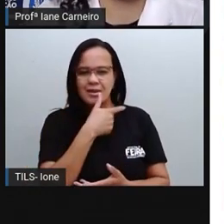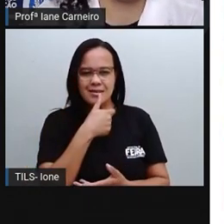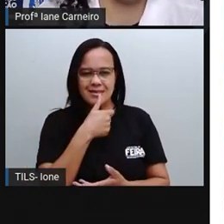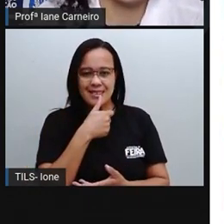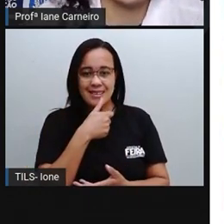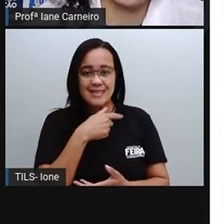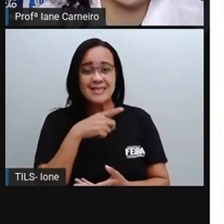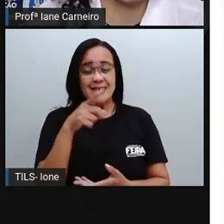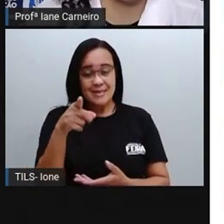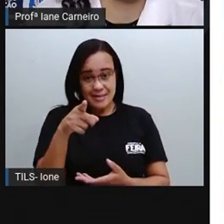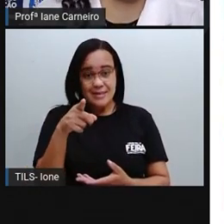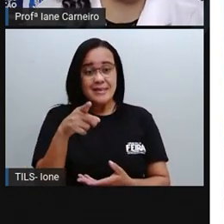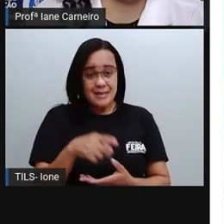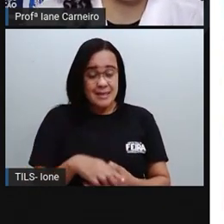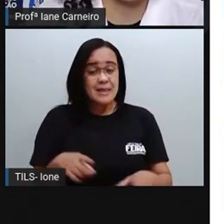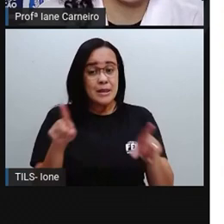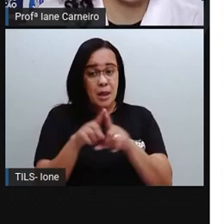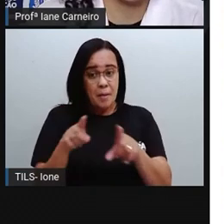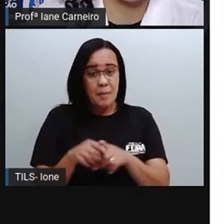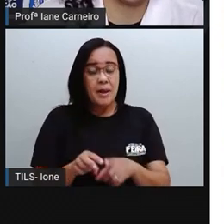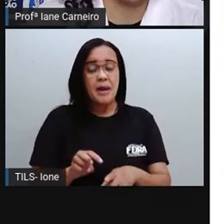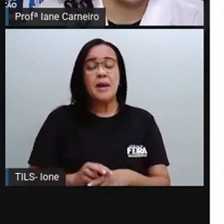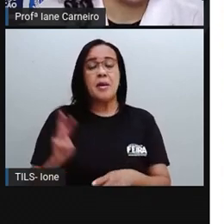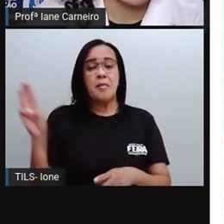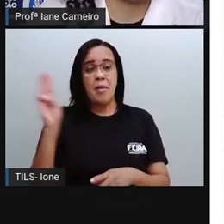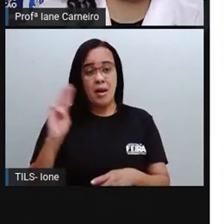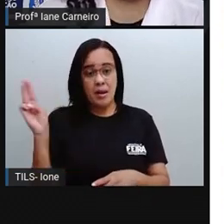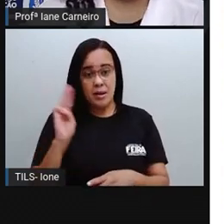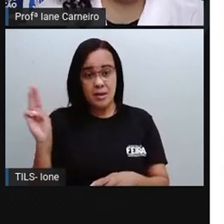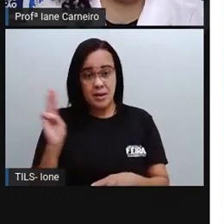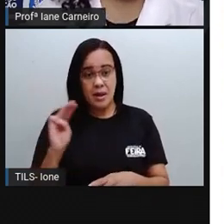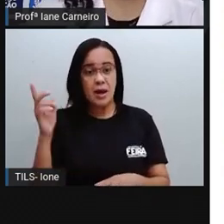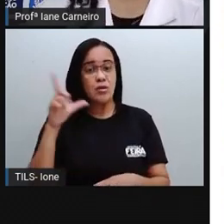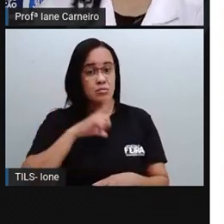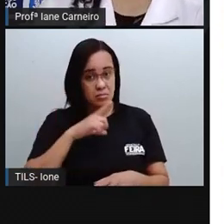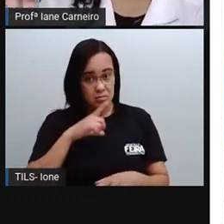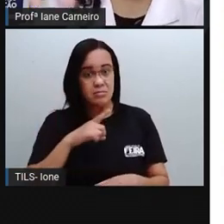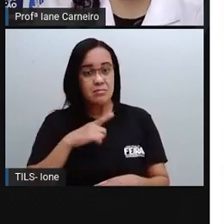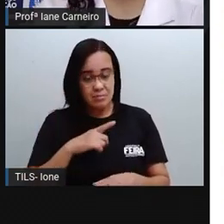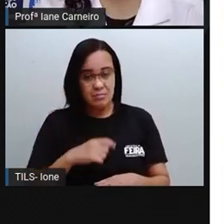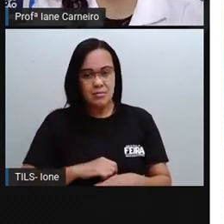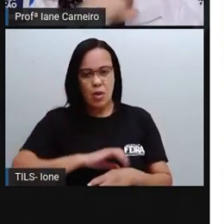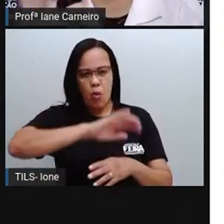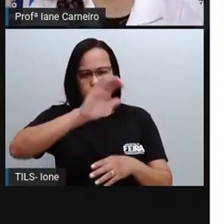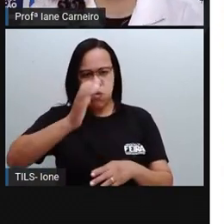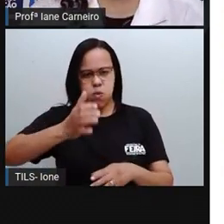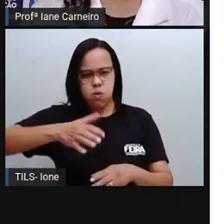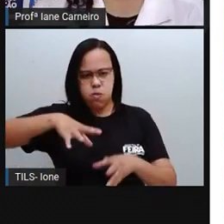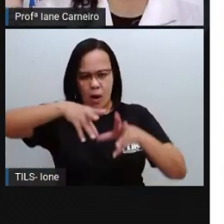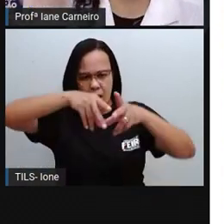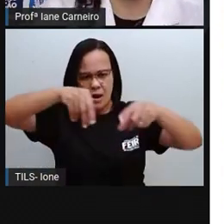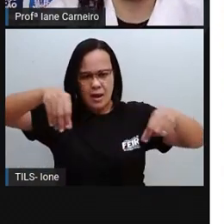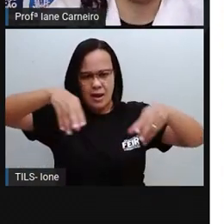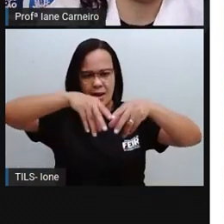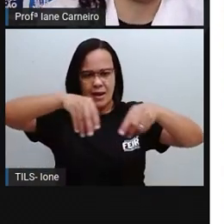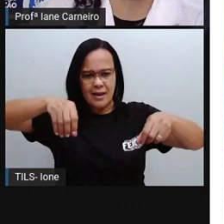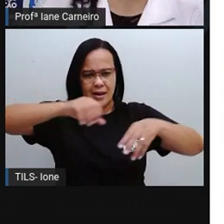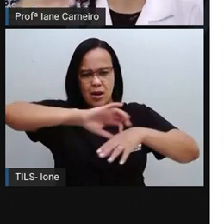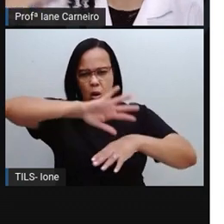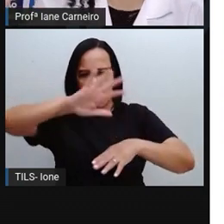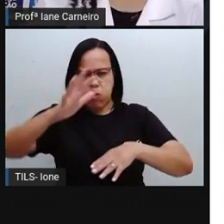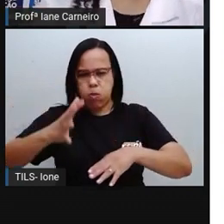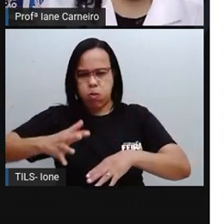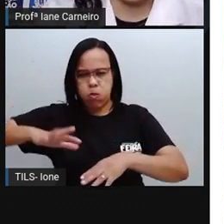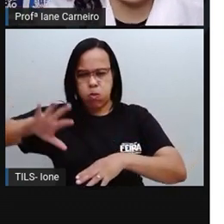Aqui são os lençóis maranhenses, olha só. E essas dunas, elas se movimentam com o decorrer do tempo, né?